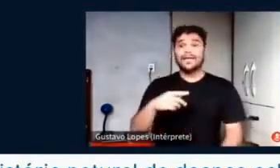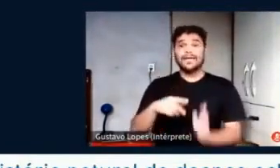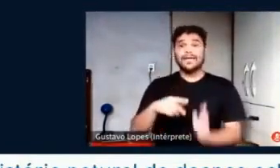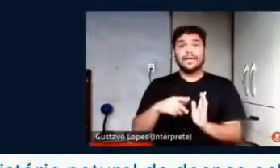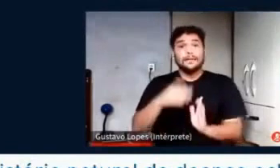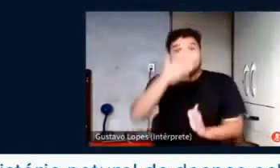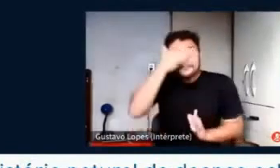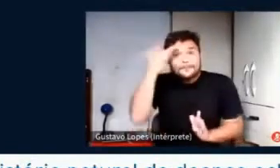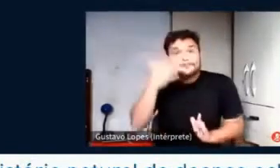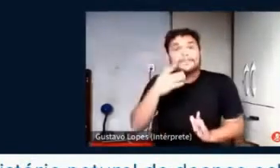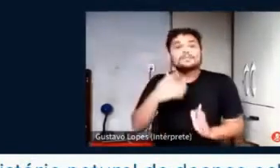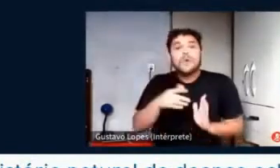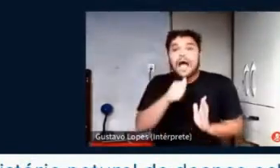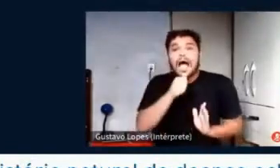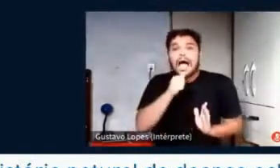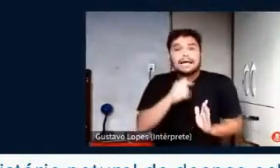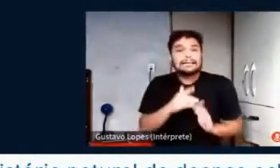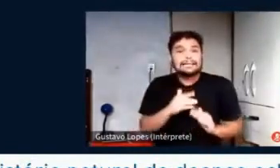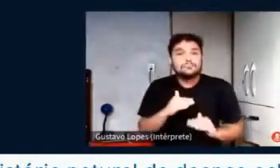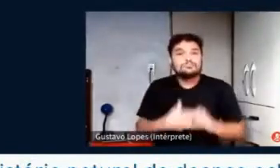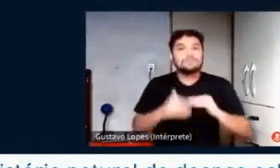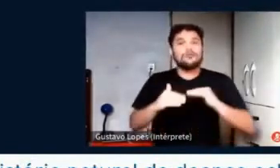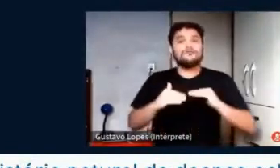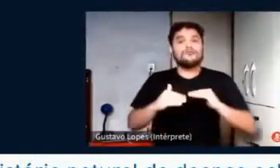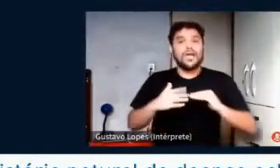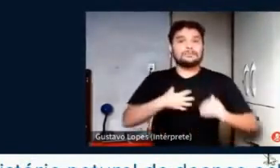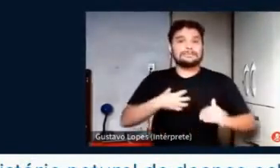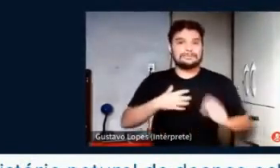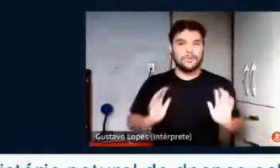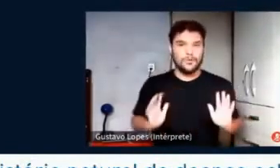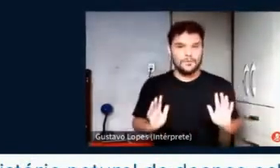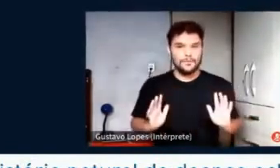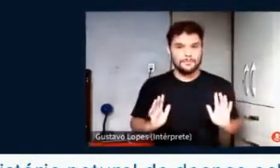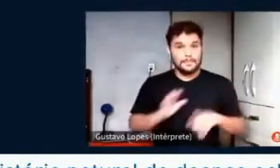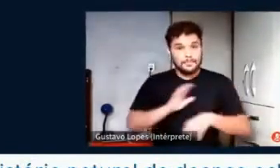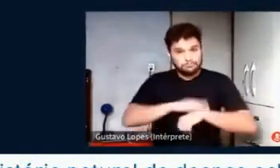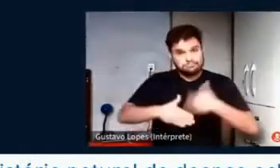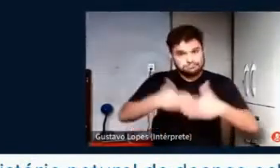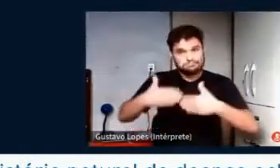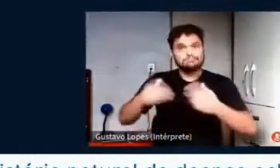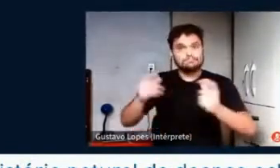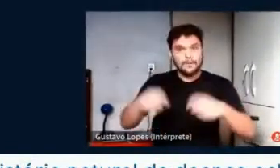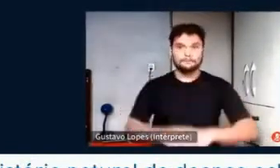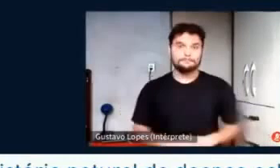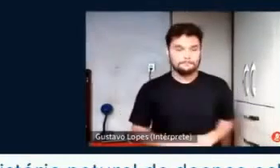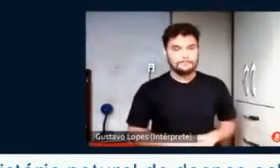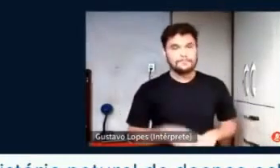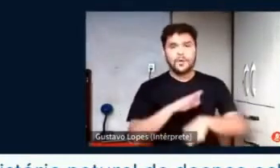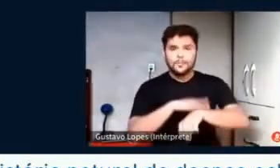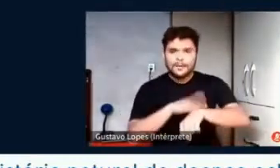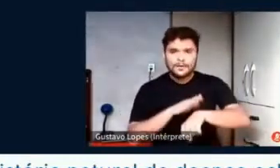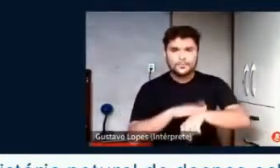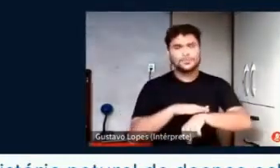vão desenvolver ainda a doença. E a gente vai descobrindo isso com o tempo. O período sintomático,